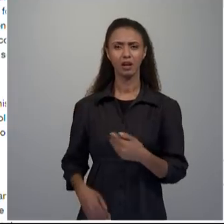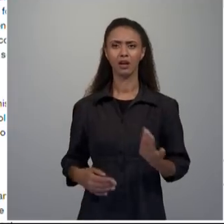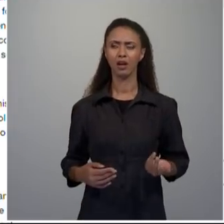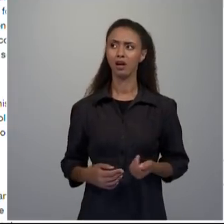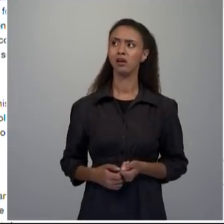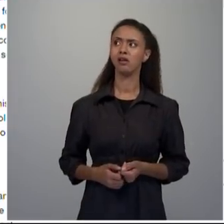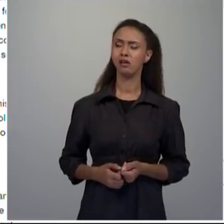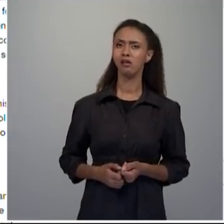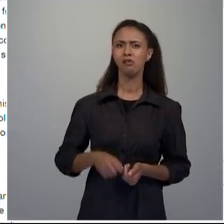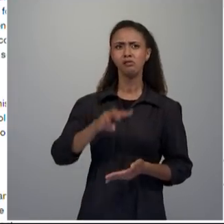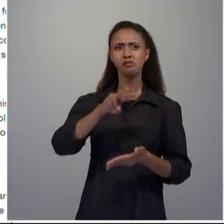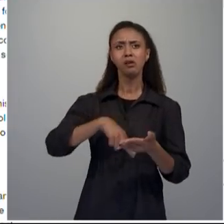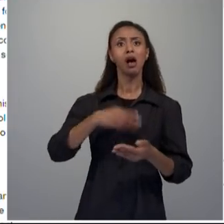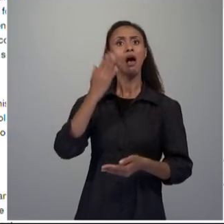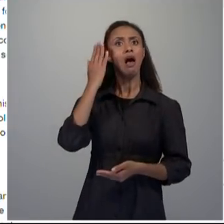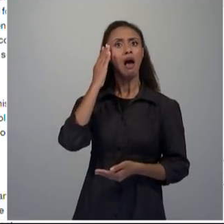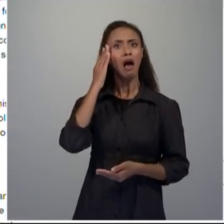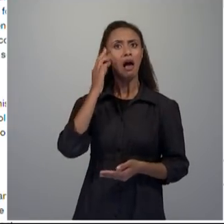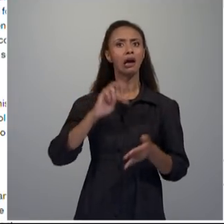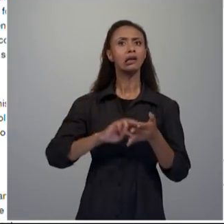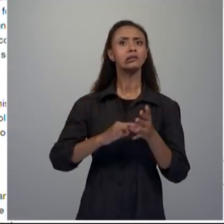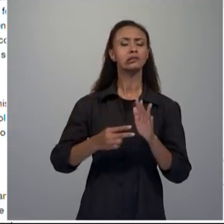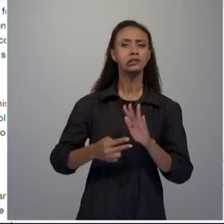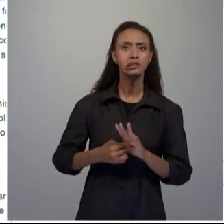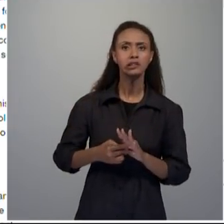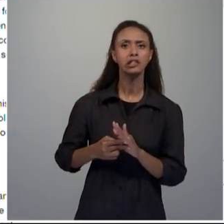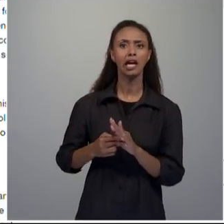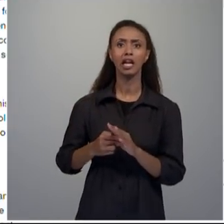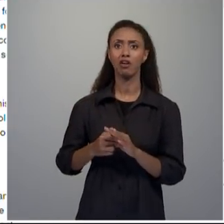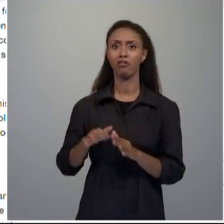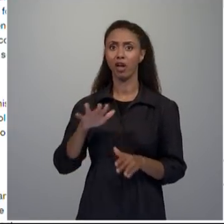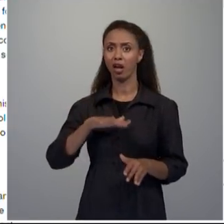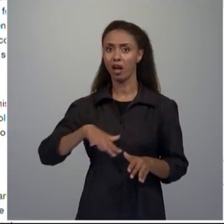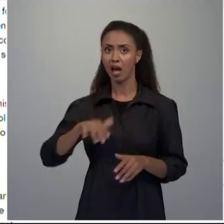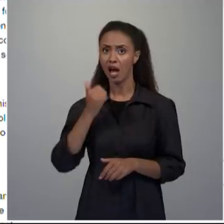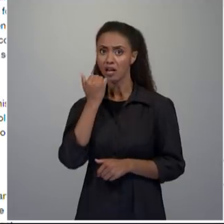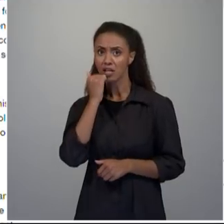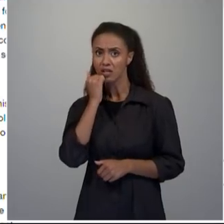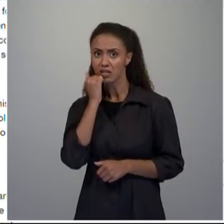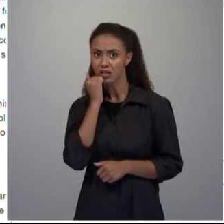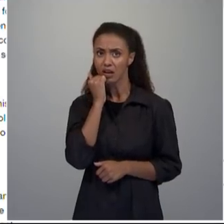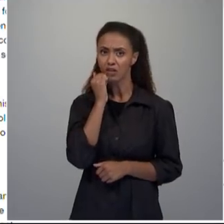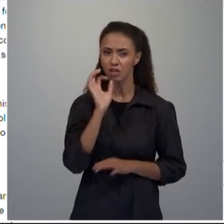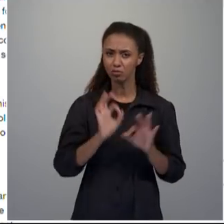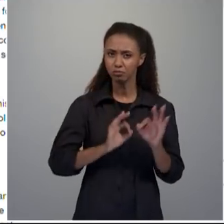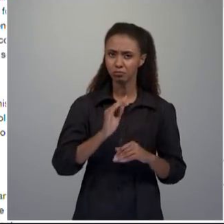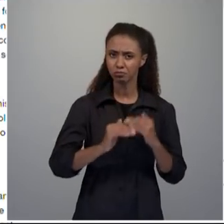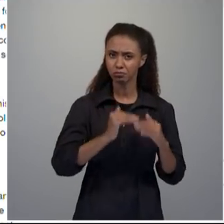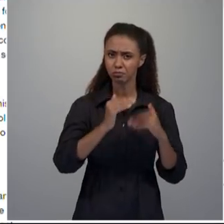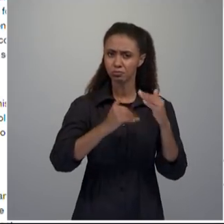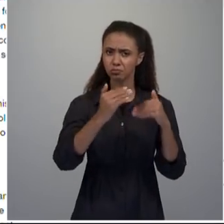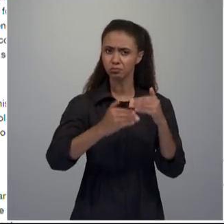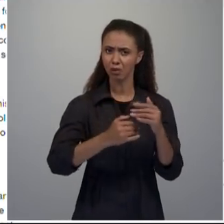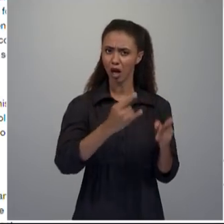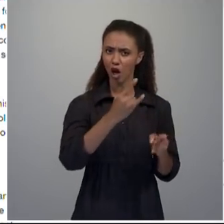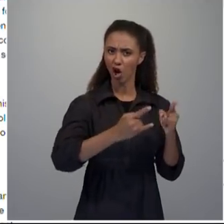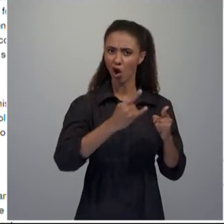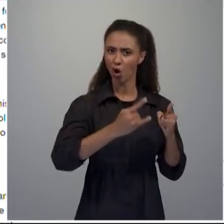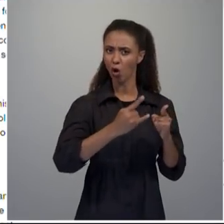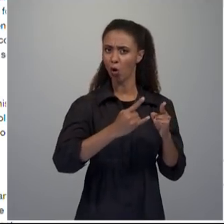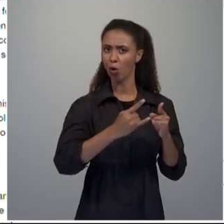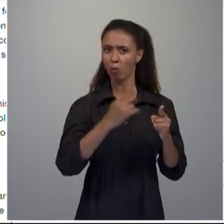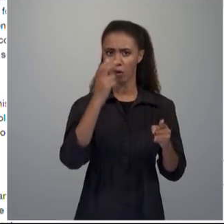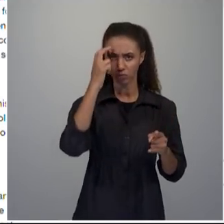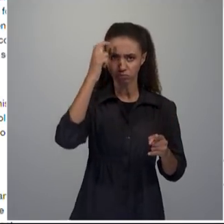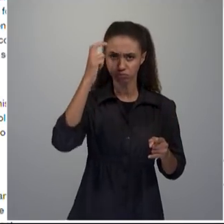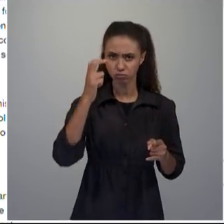replicando a complexidade legal porque o robô é tão interessante a even de harrys este n